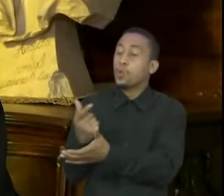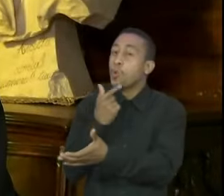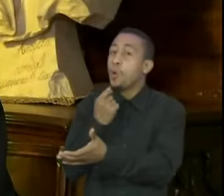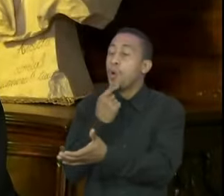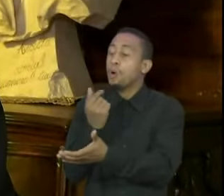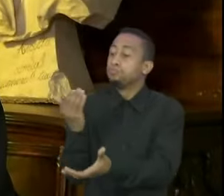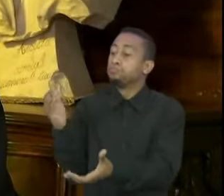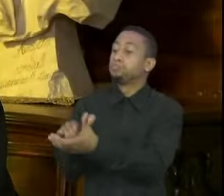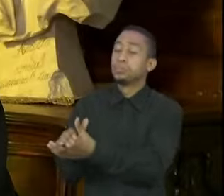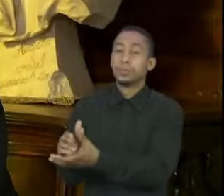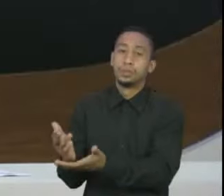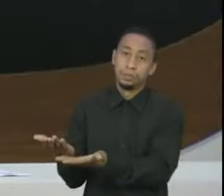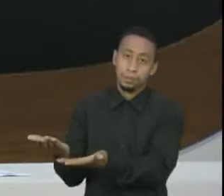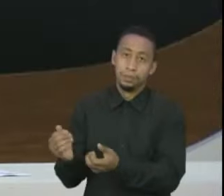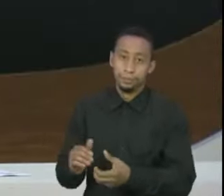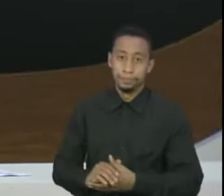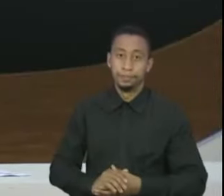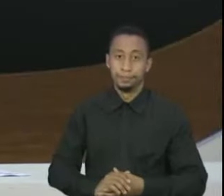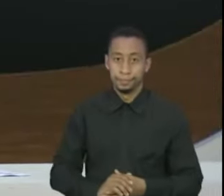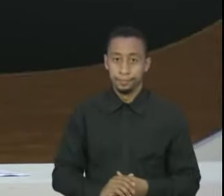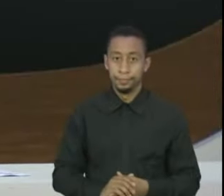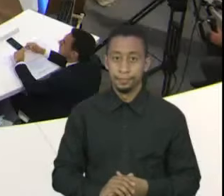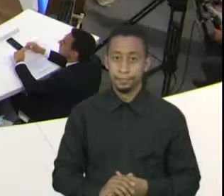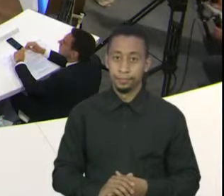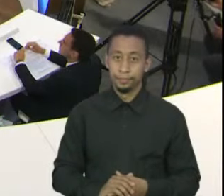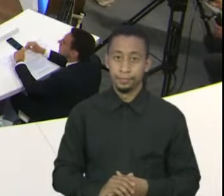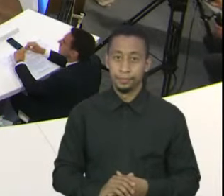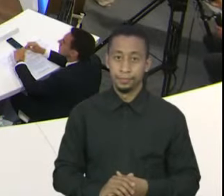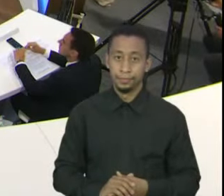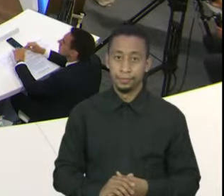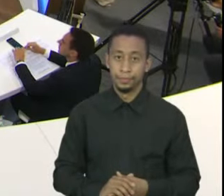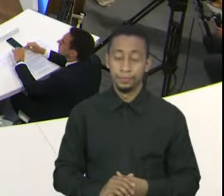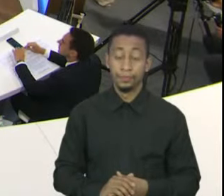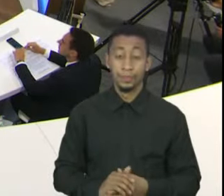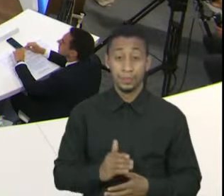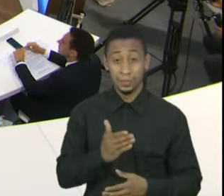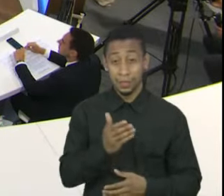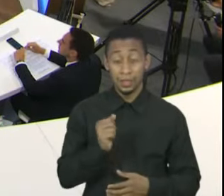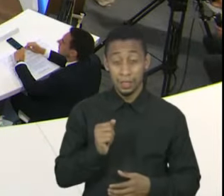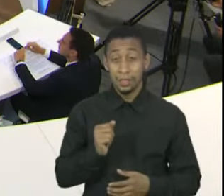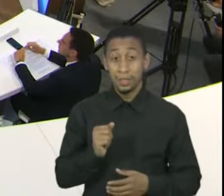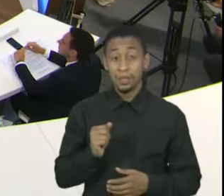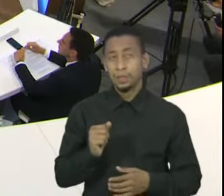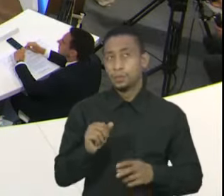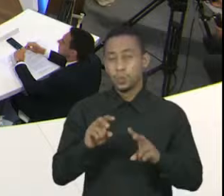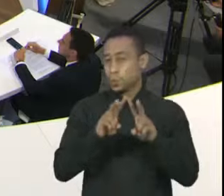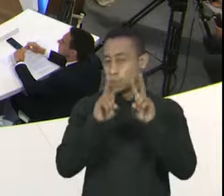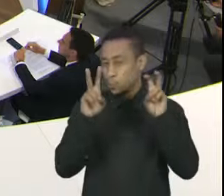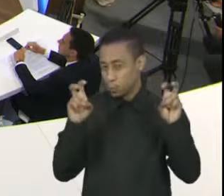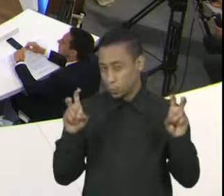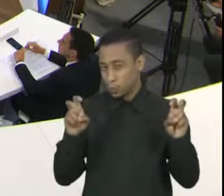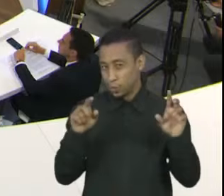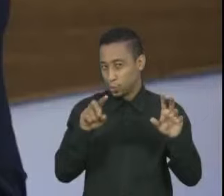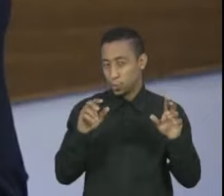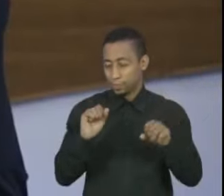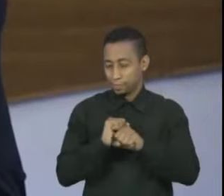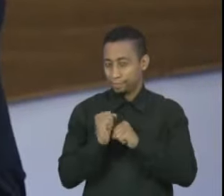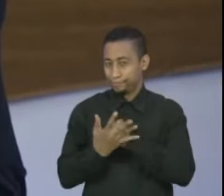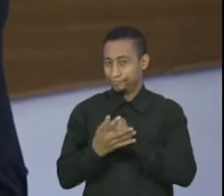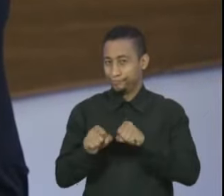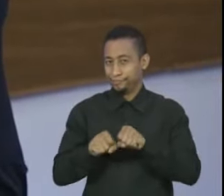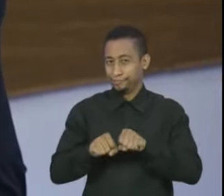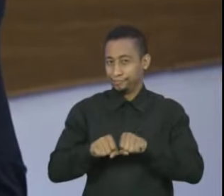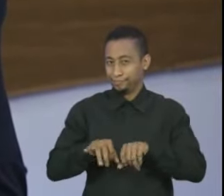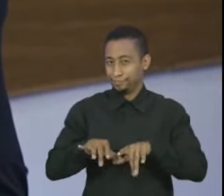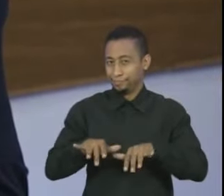de pessoas do mesmo sexo Graciliano favor queria voltar o som da pandemia sou